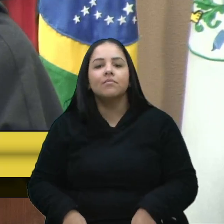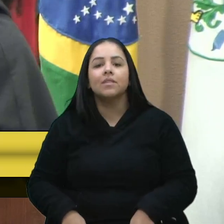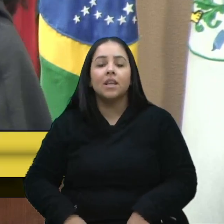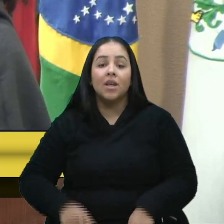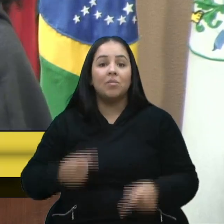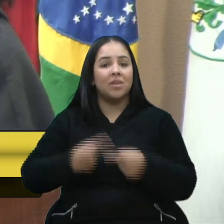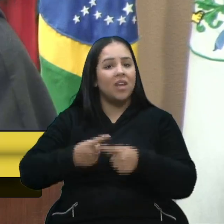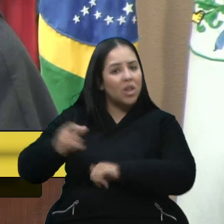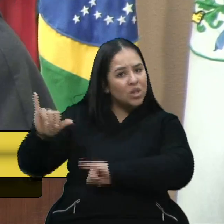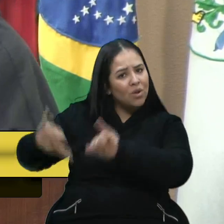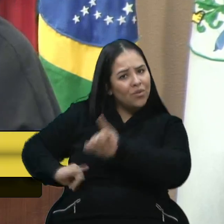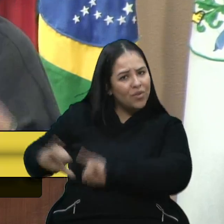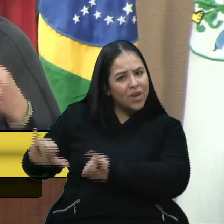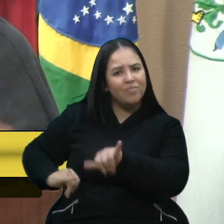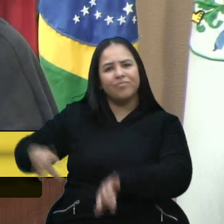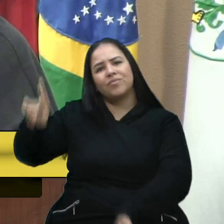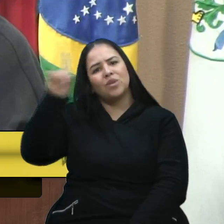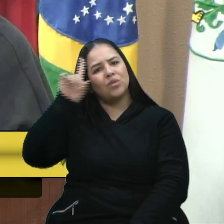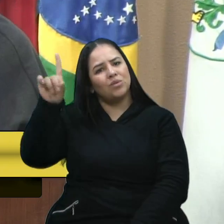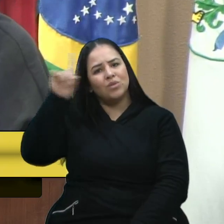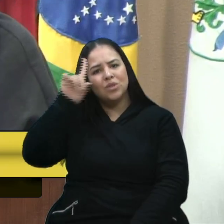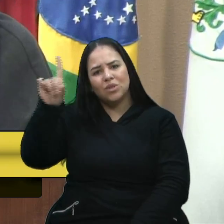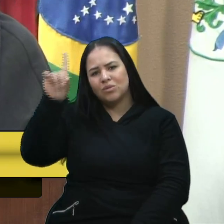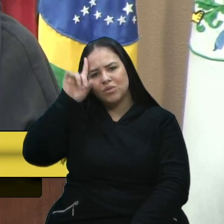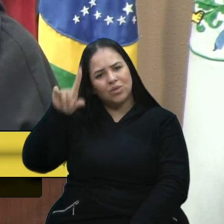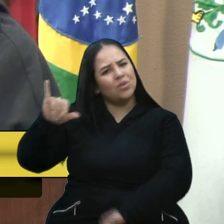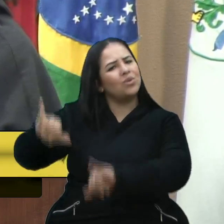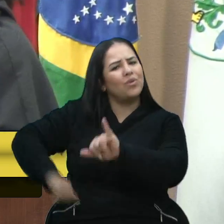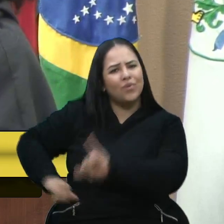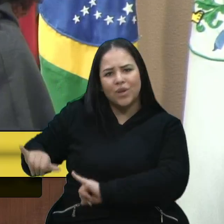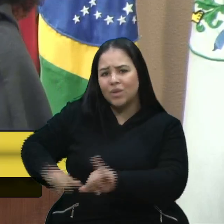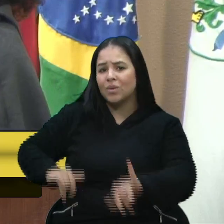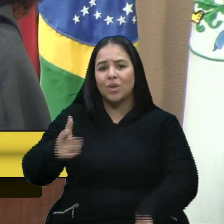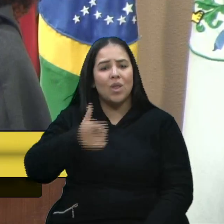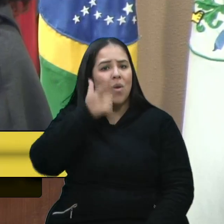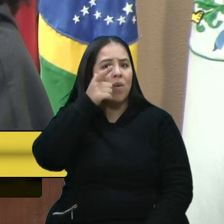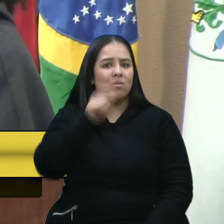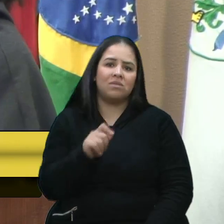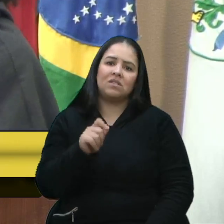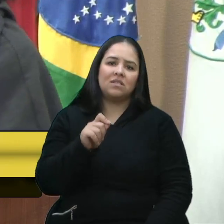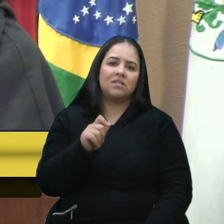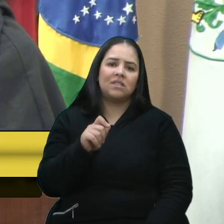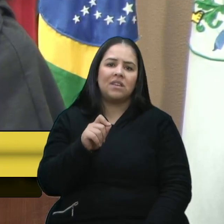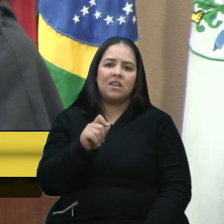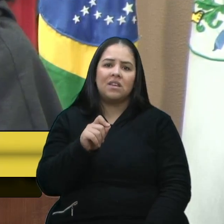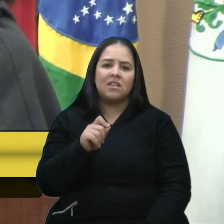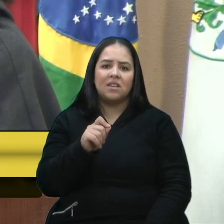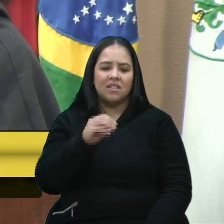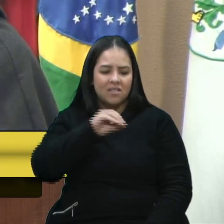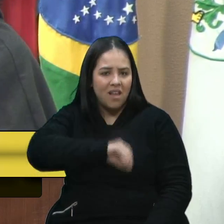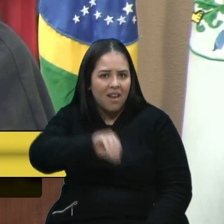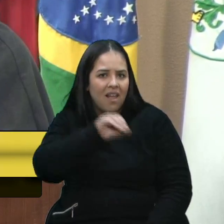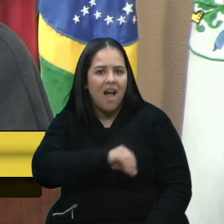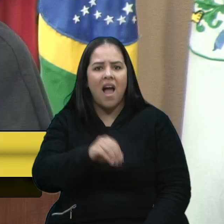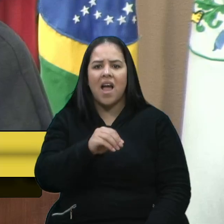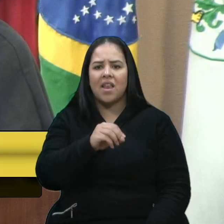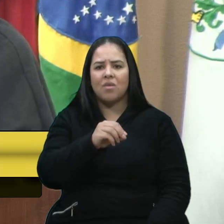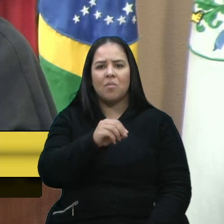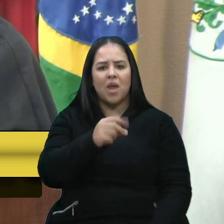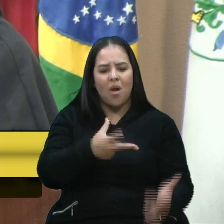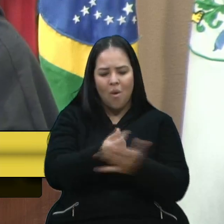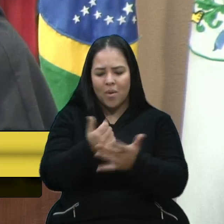sofrendo diariamente com a dor de não conseguir se autossustentar e não conseguir sustentar as suas